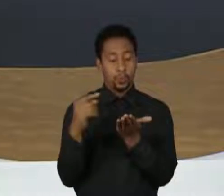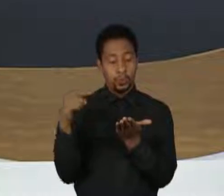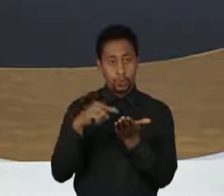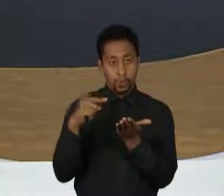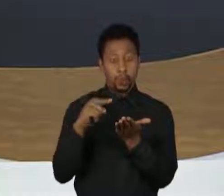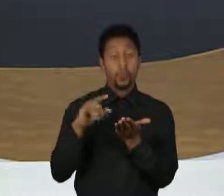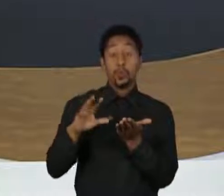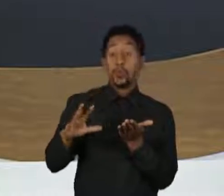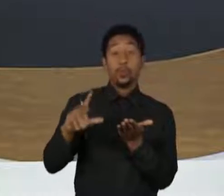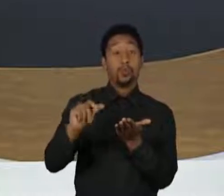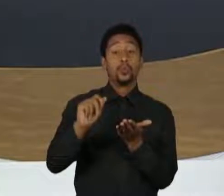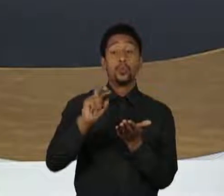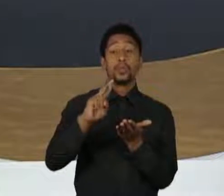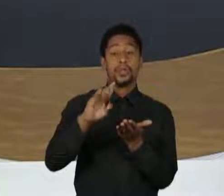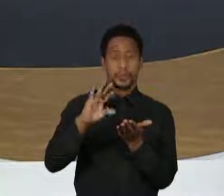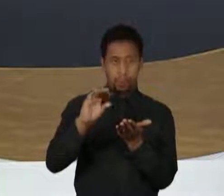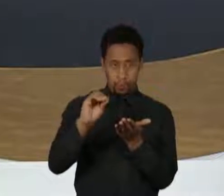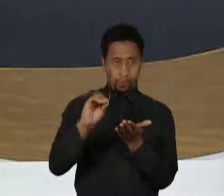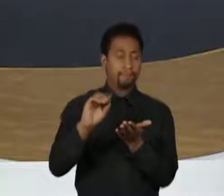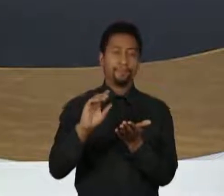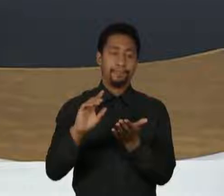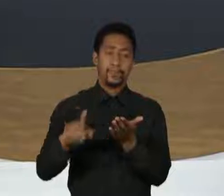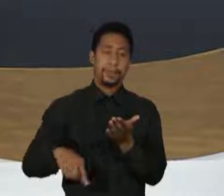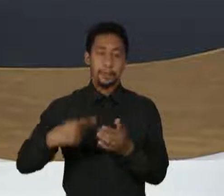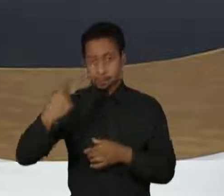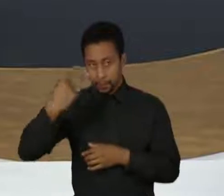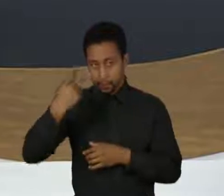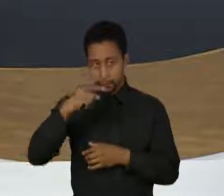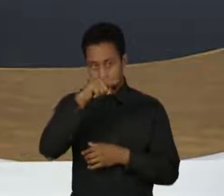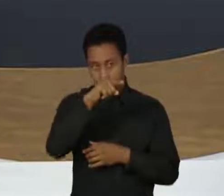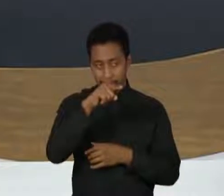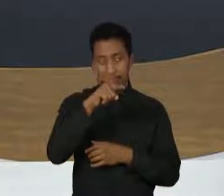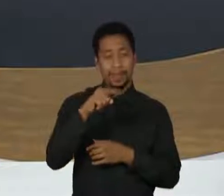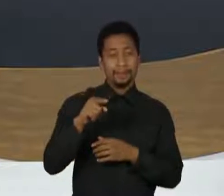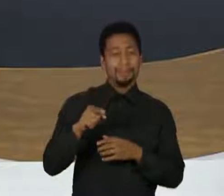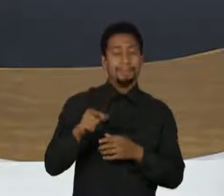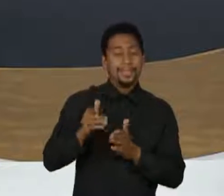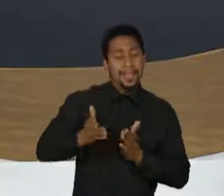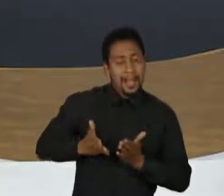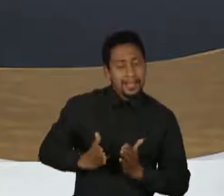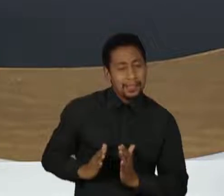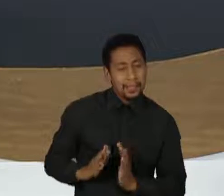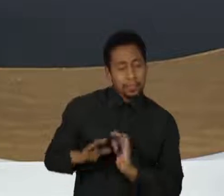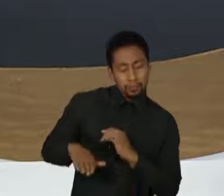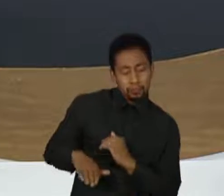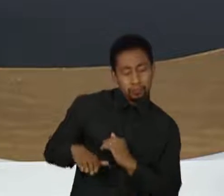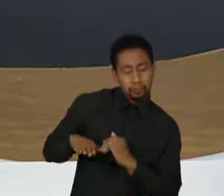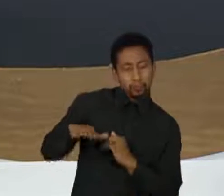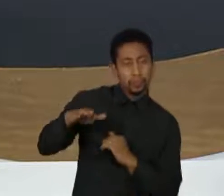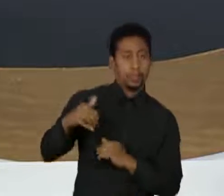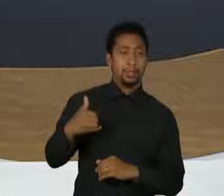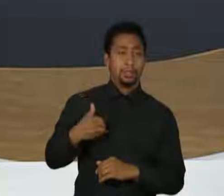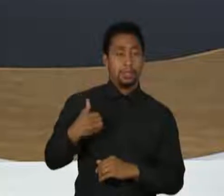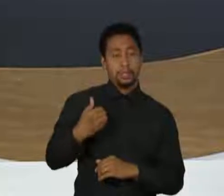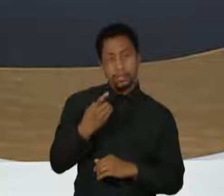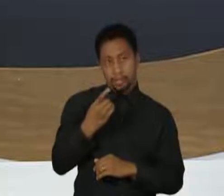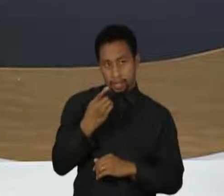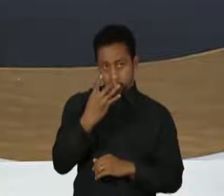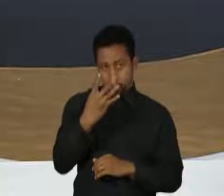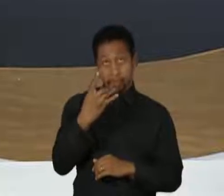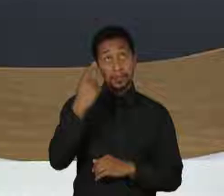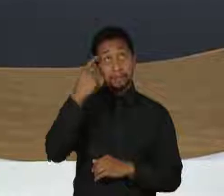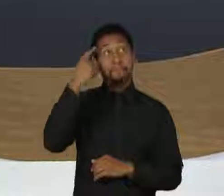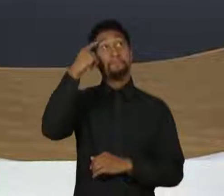você que foram 14 anos desde que ele surgiu e a ideia que é a ideia central do livro apareceu na sua